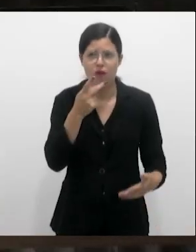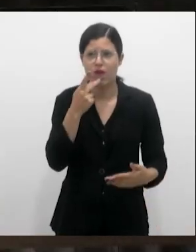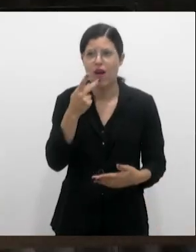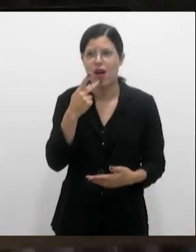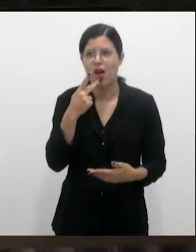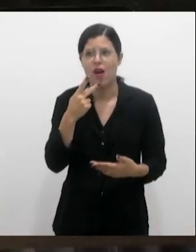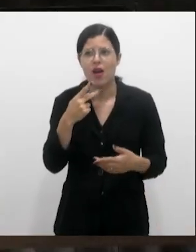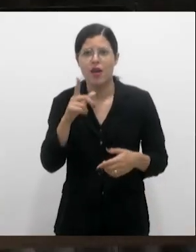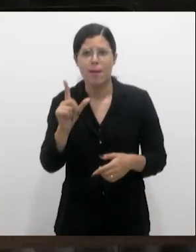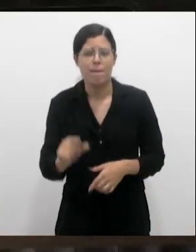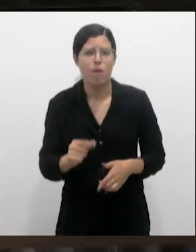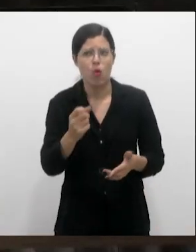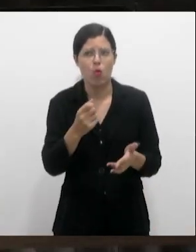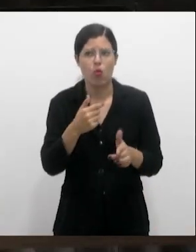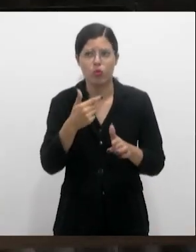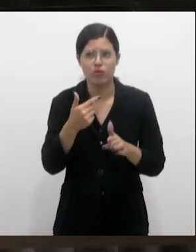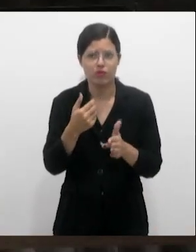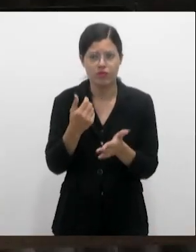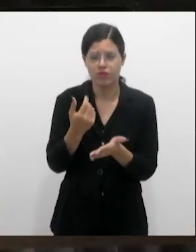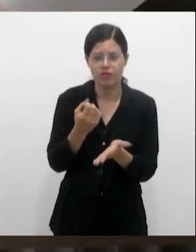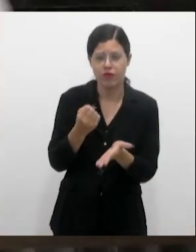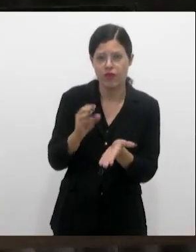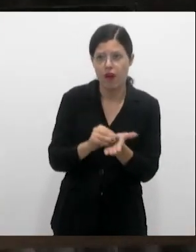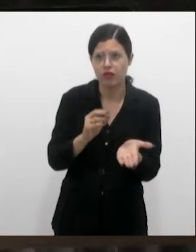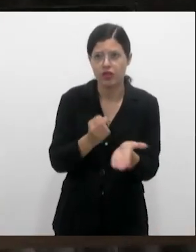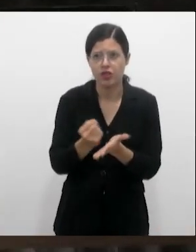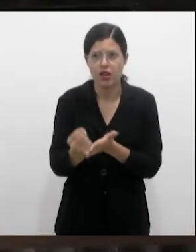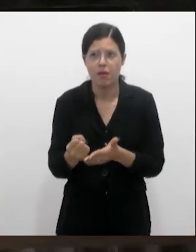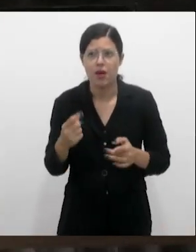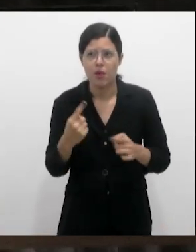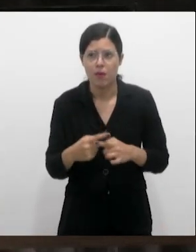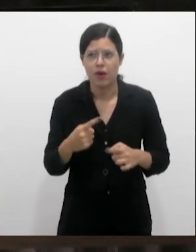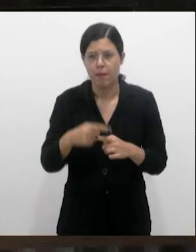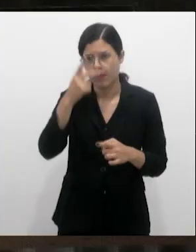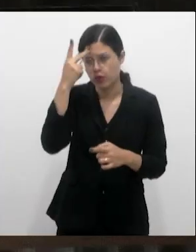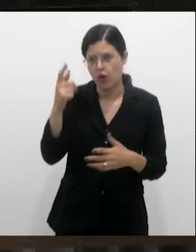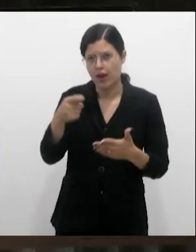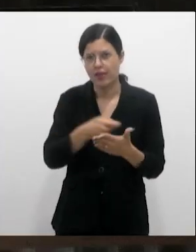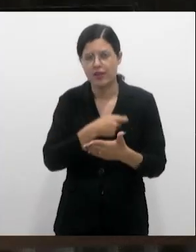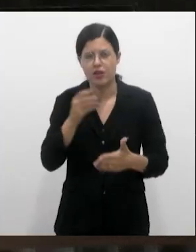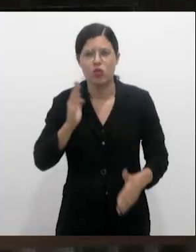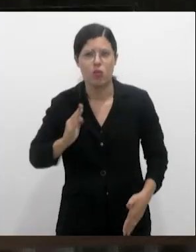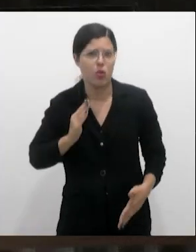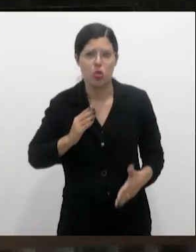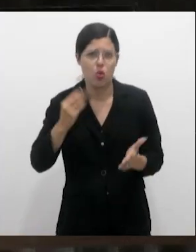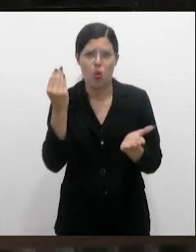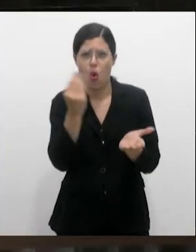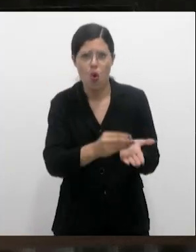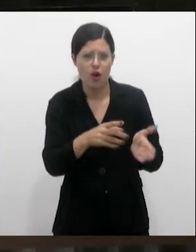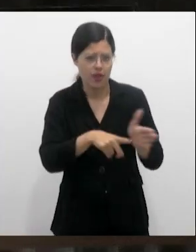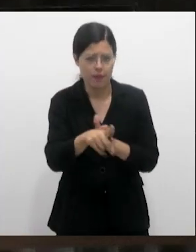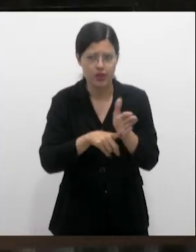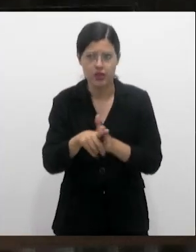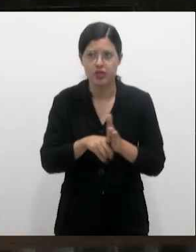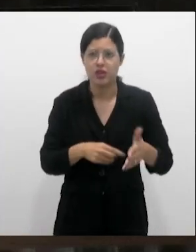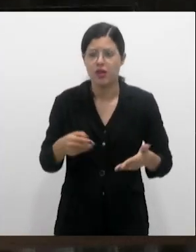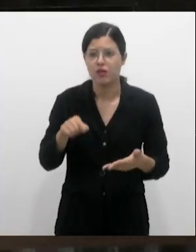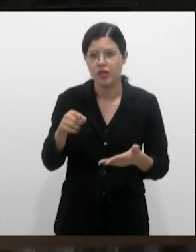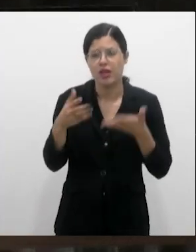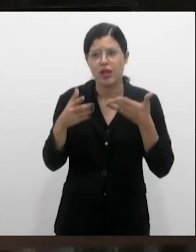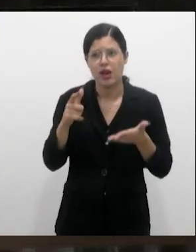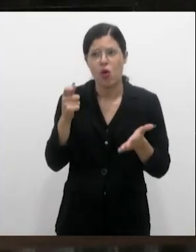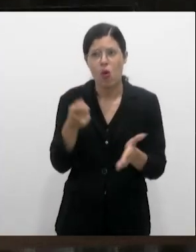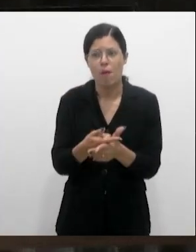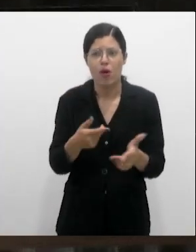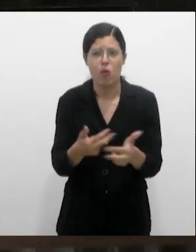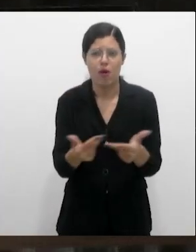É óbvio, porque quem está cadastrado no Bolsa Família não entra no índice de desemprego. Aí tu quer comprar alguma coisa, não consegue ficar reclamando, mas vai